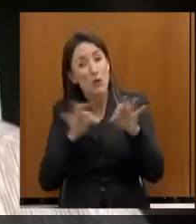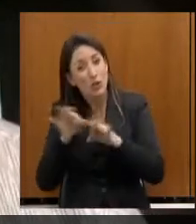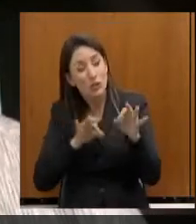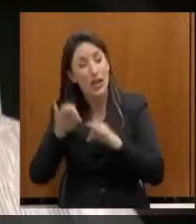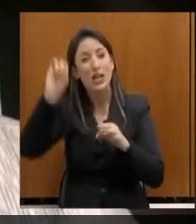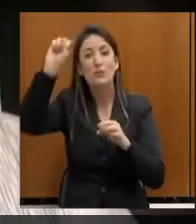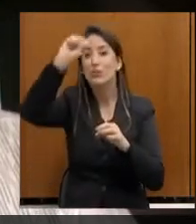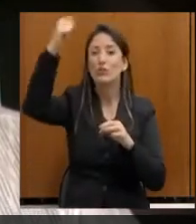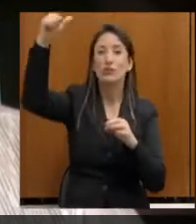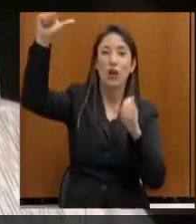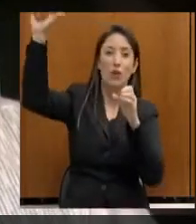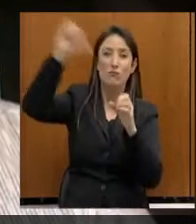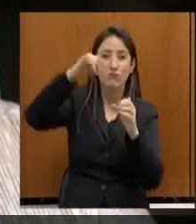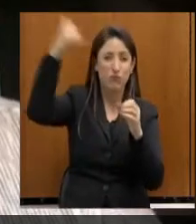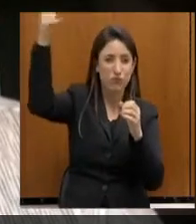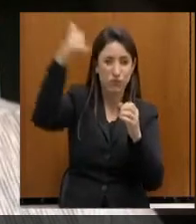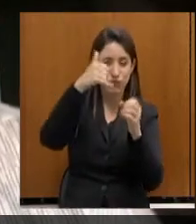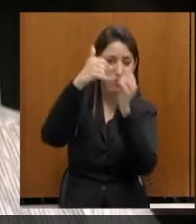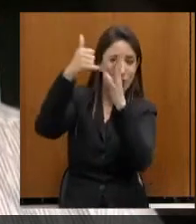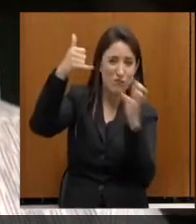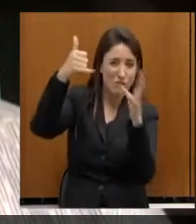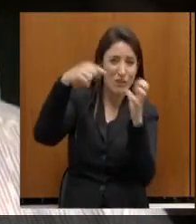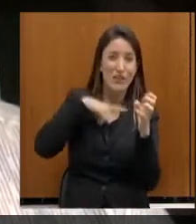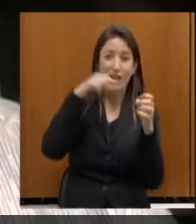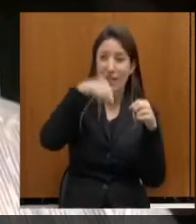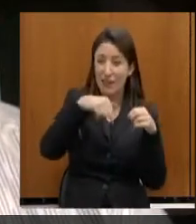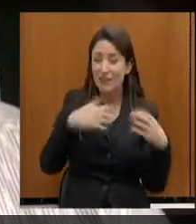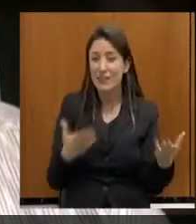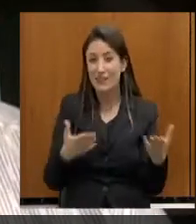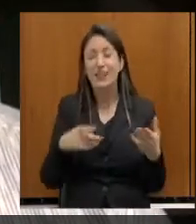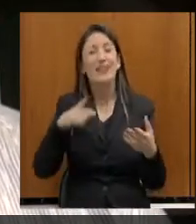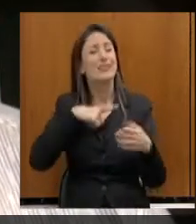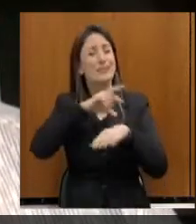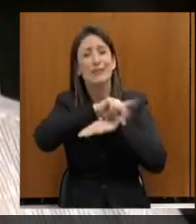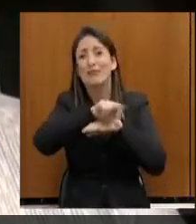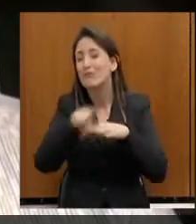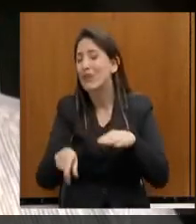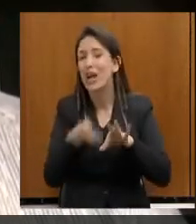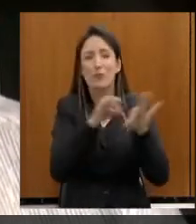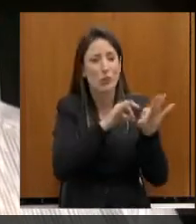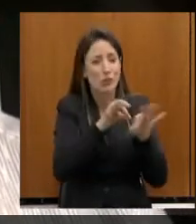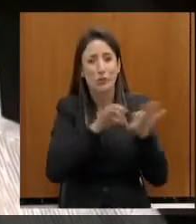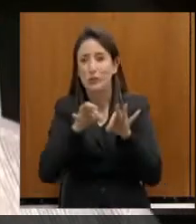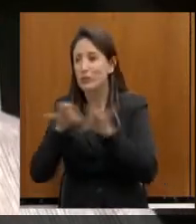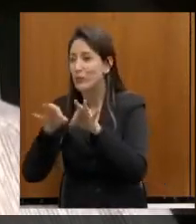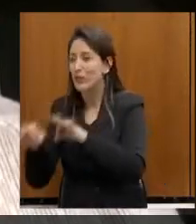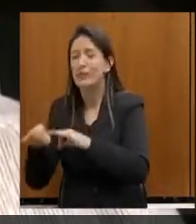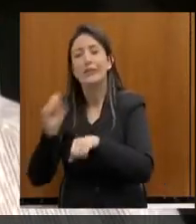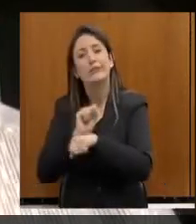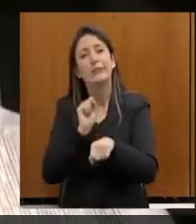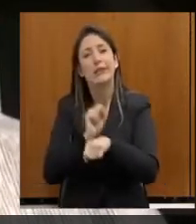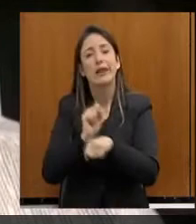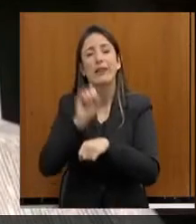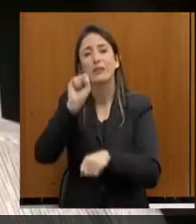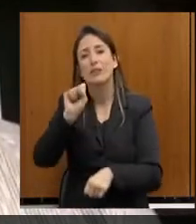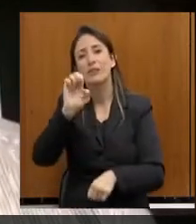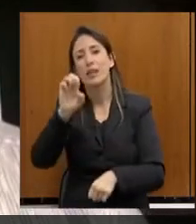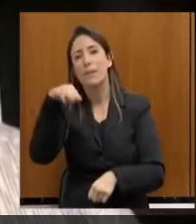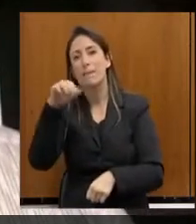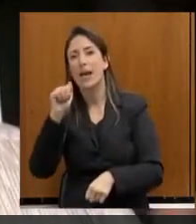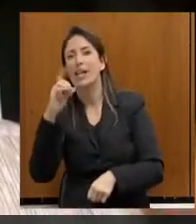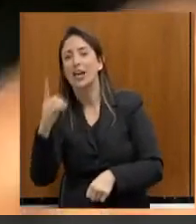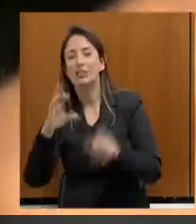Minas e nós temos uma fila de projeto que estão esperando aqui é essência da semana de a liberação da semad